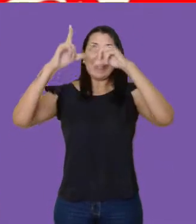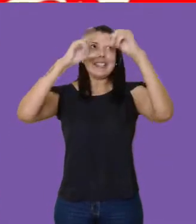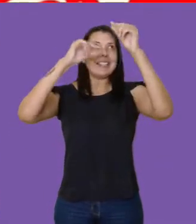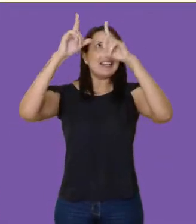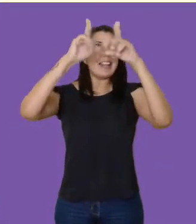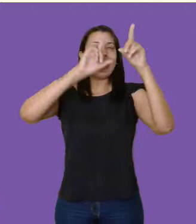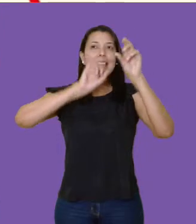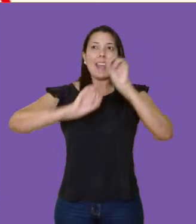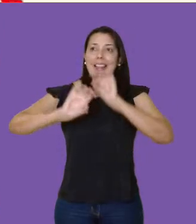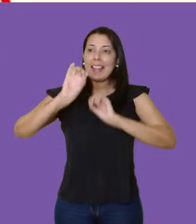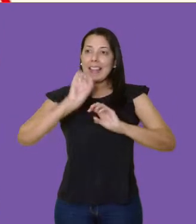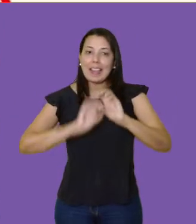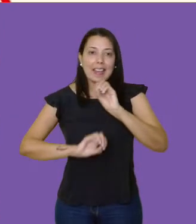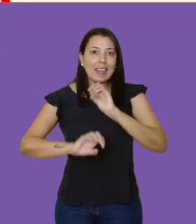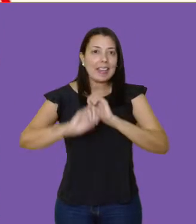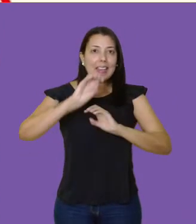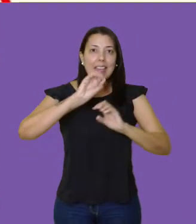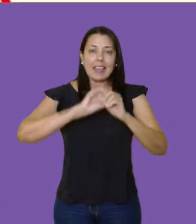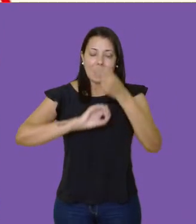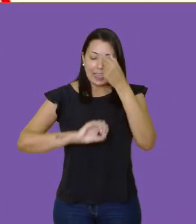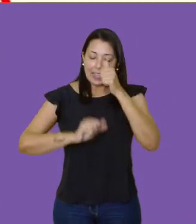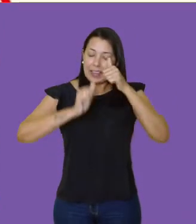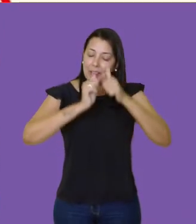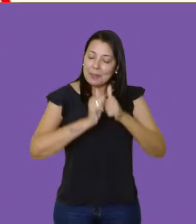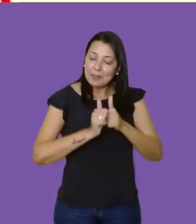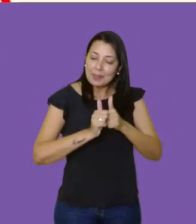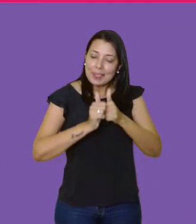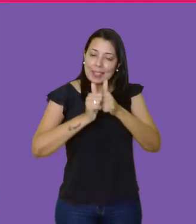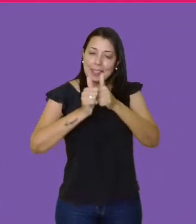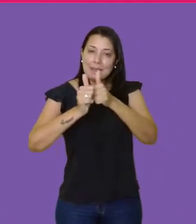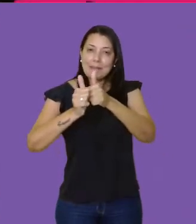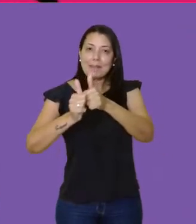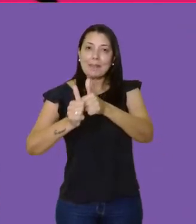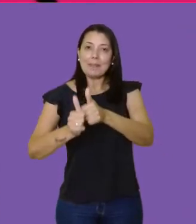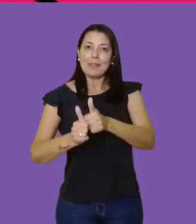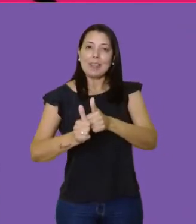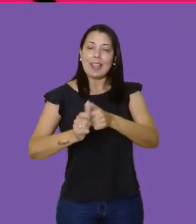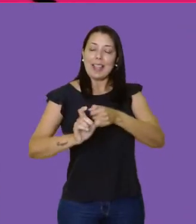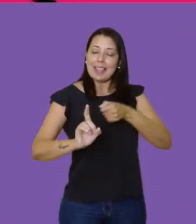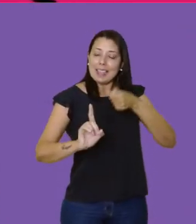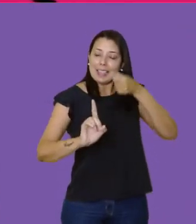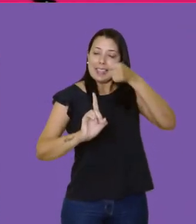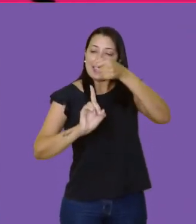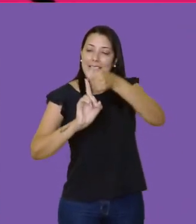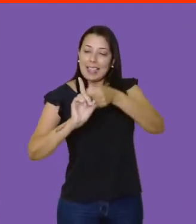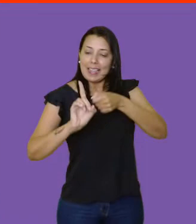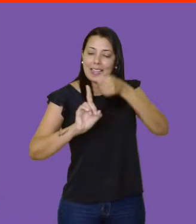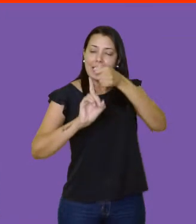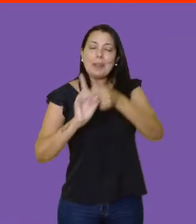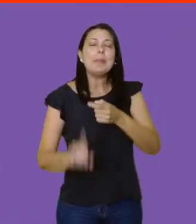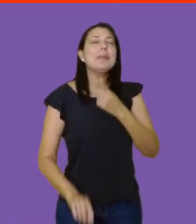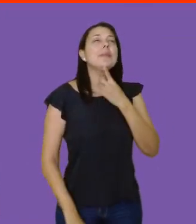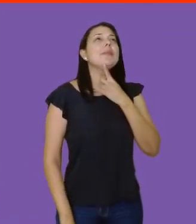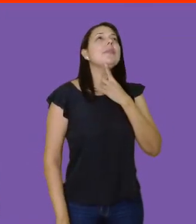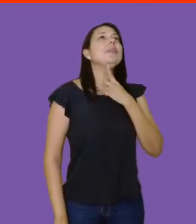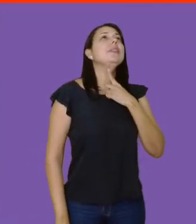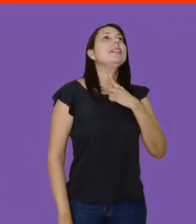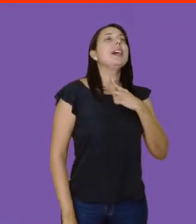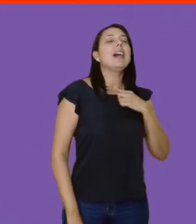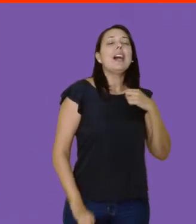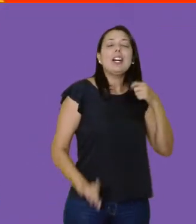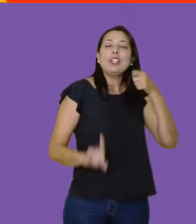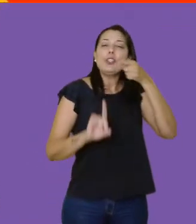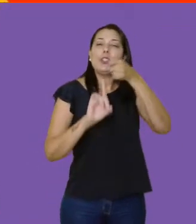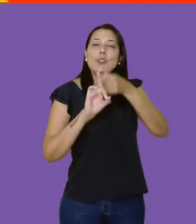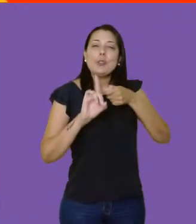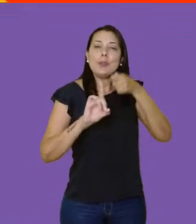brilha, ela é quem vai me guiar. Ser guerreira é minha sina,